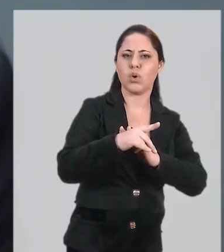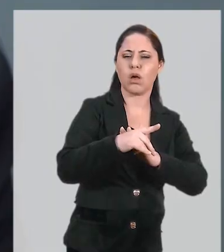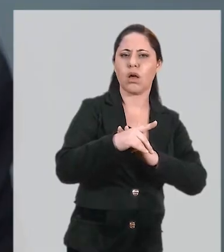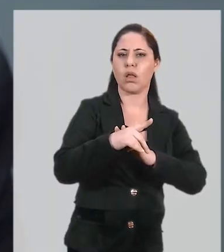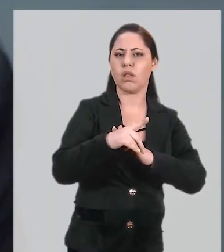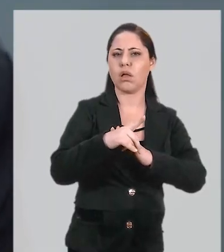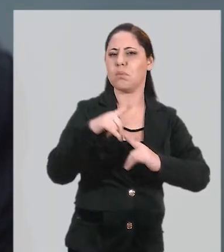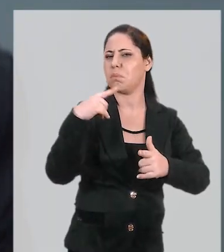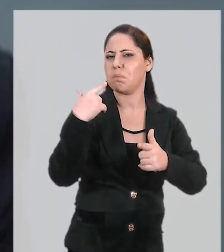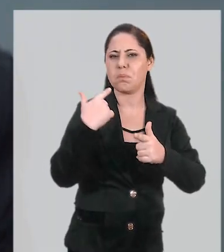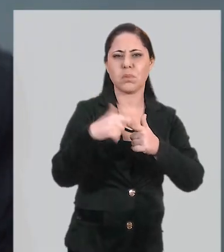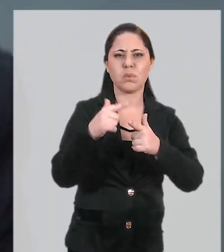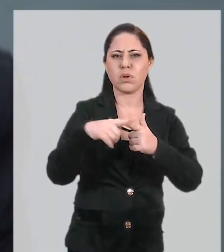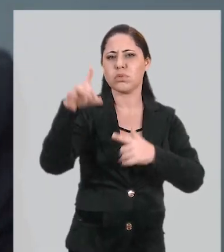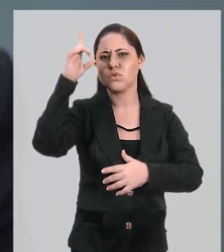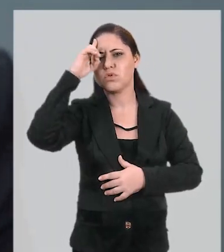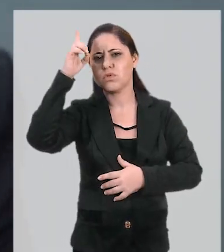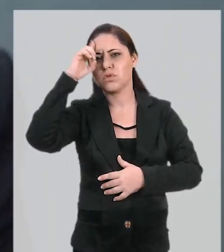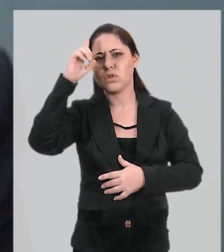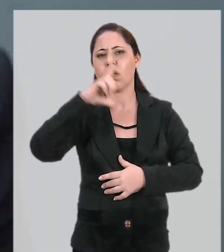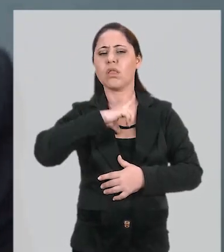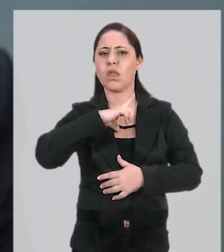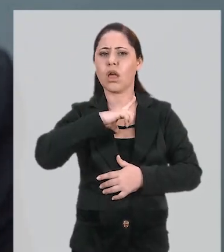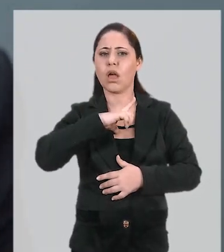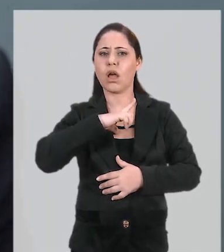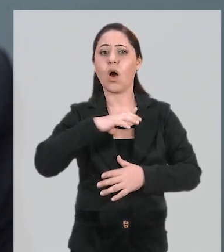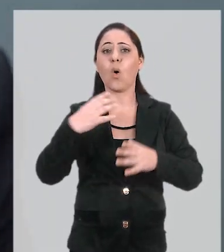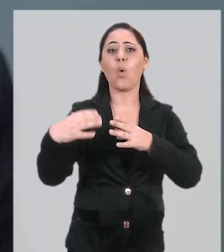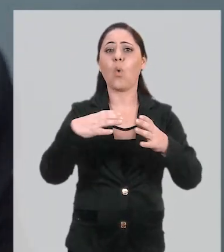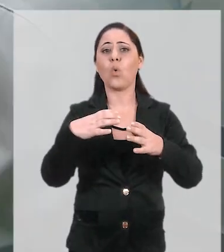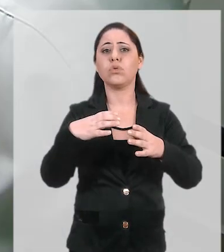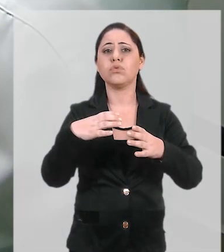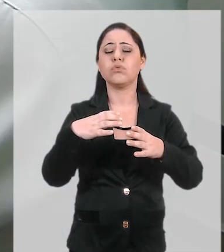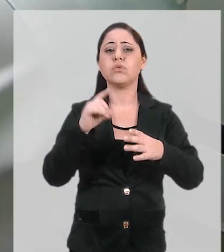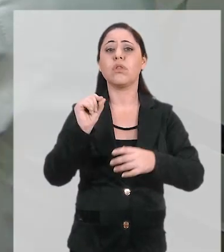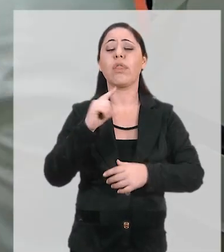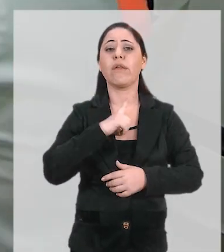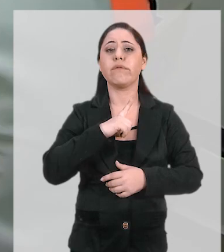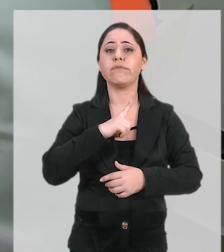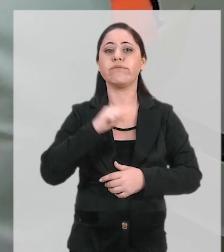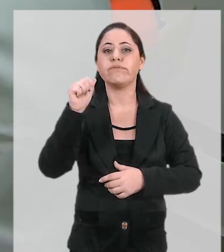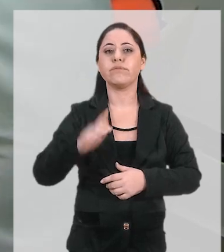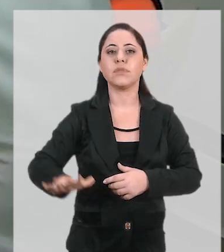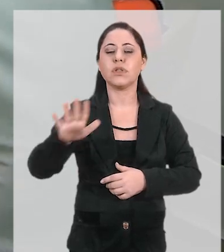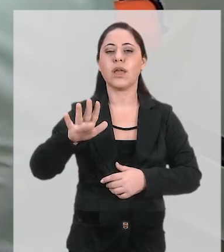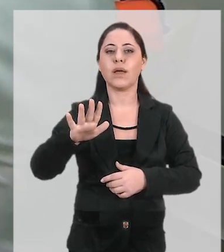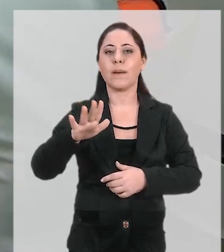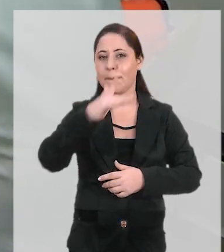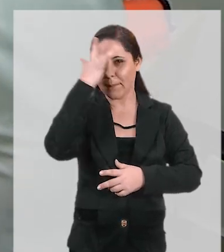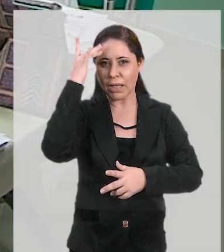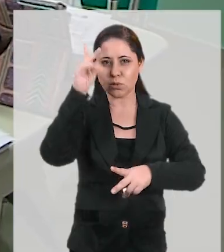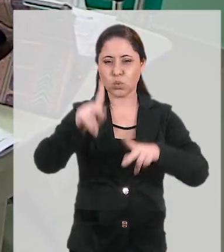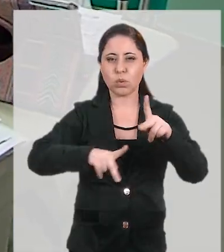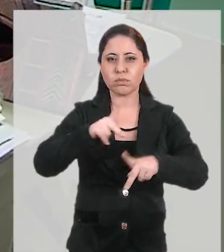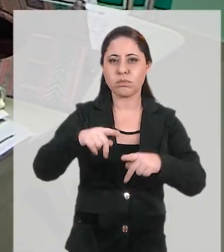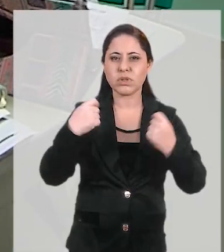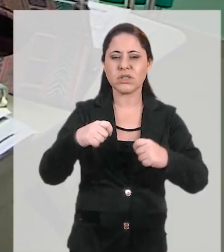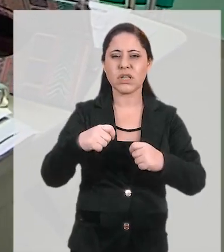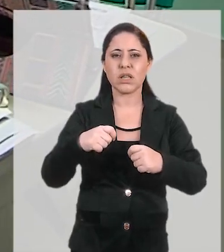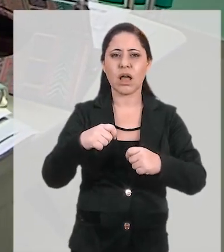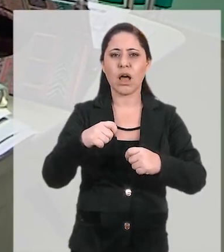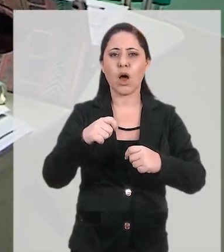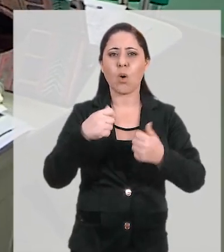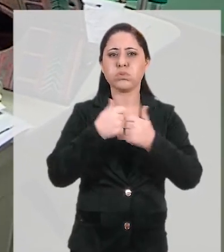seus aparatos, todas as problemáticas do dia a dia, é na assistência social que ela gera. O cidadão precisa de uma passagem, na assistência social que